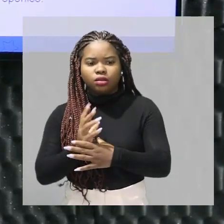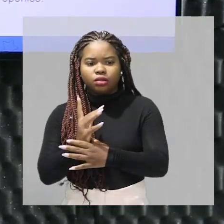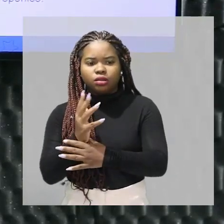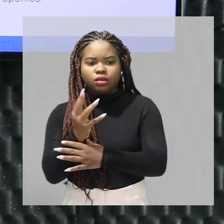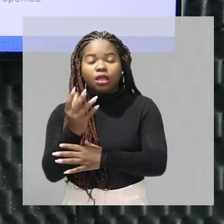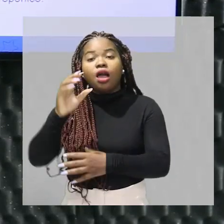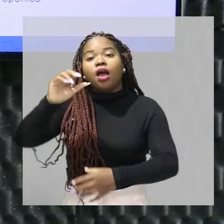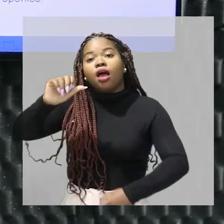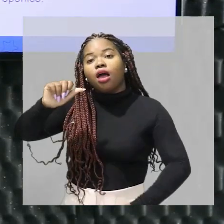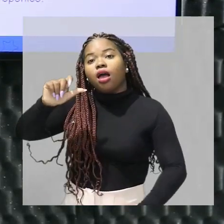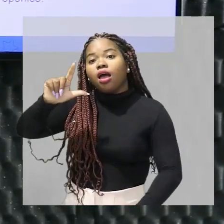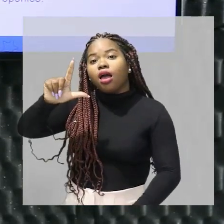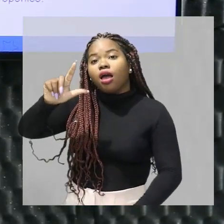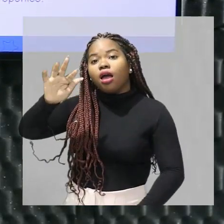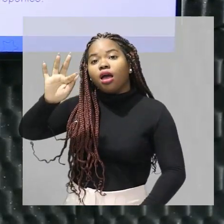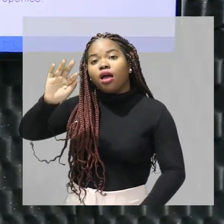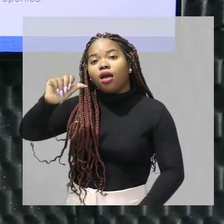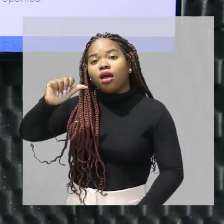uma